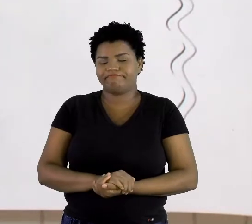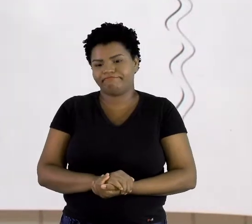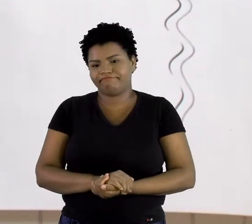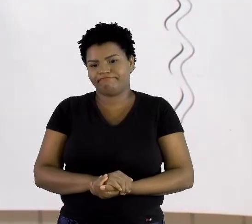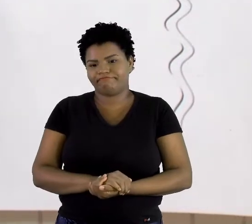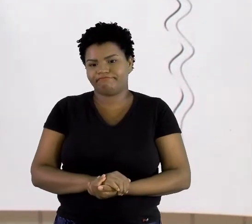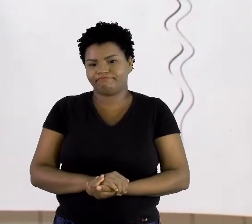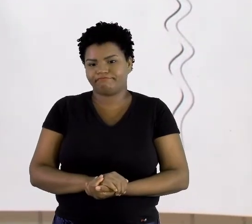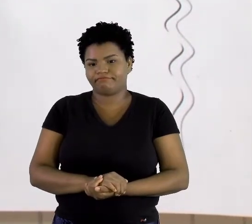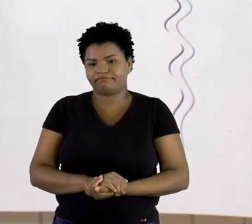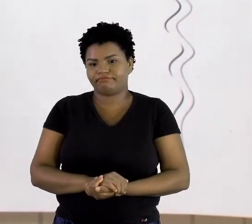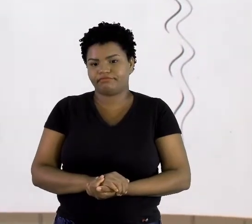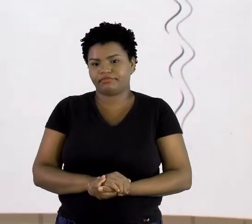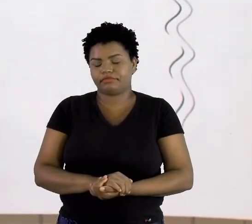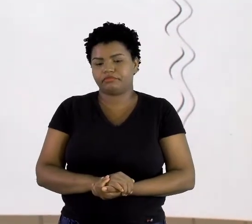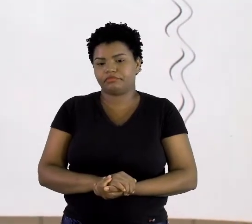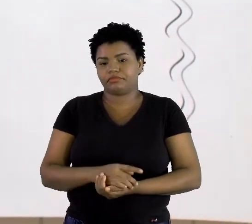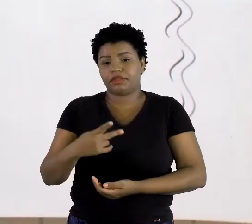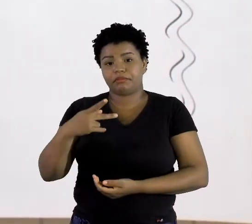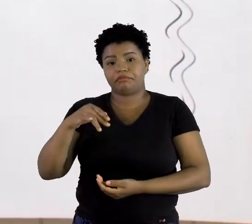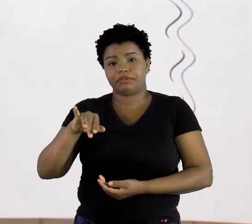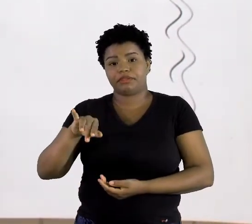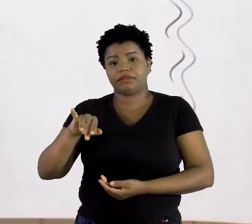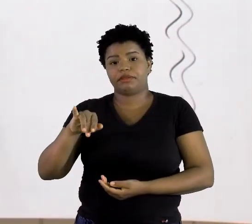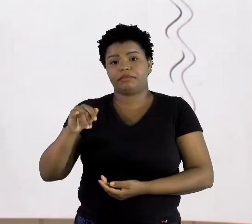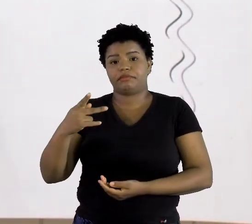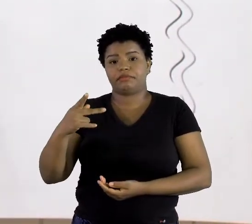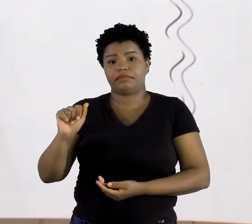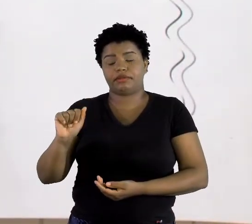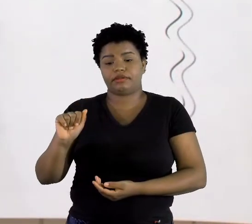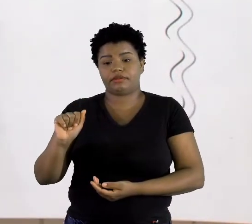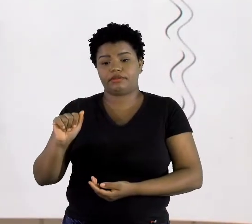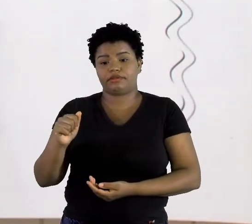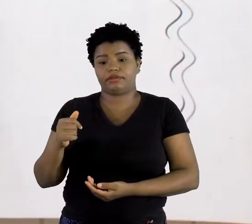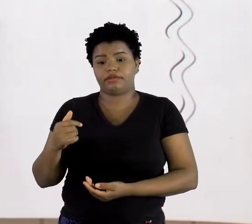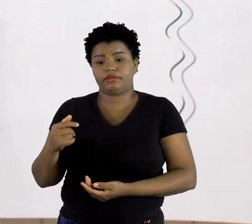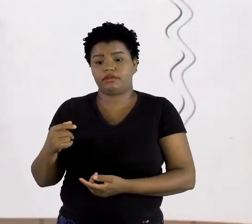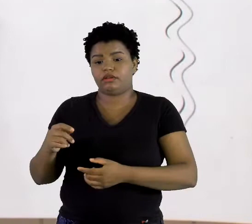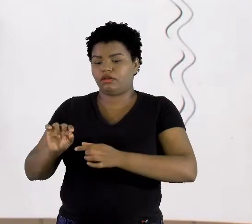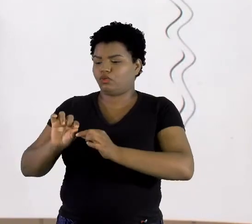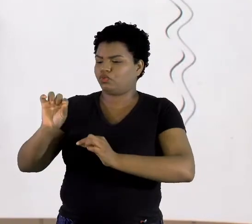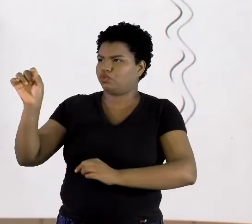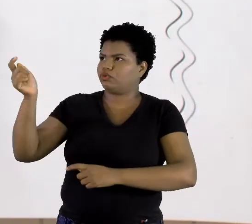É uma pipa. Bom, o cidadão está soltando essa pipa, ela está lá no alto.